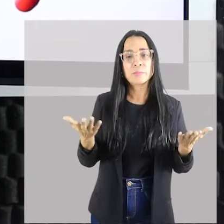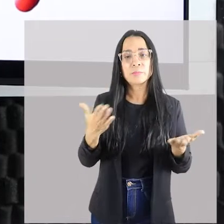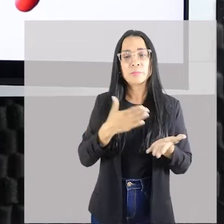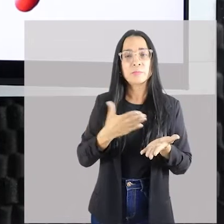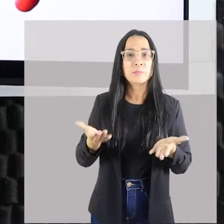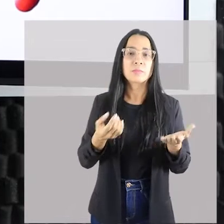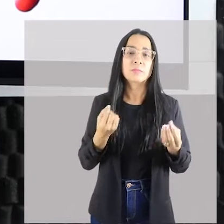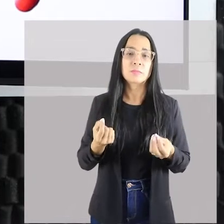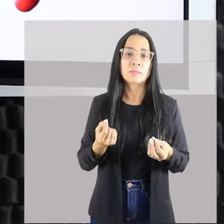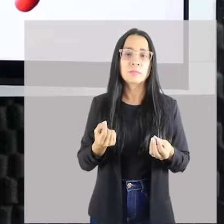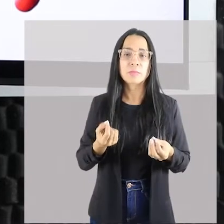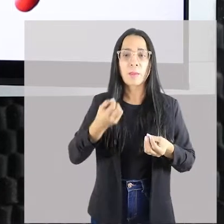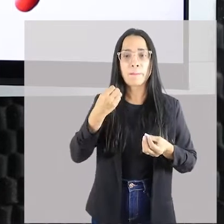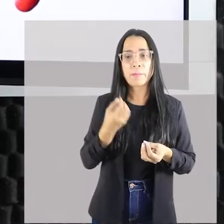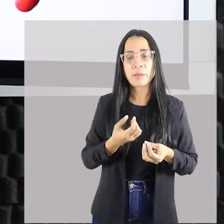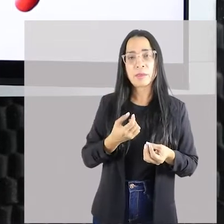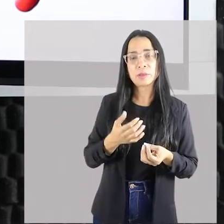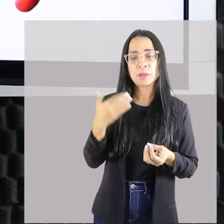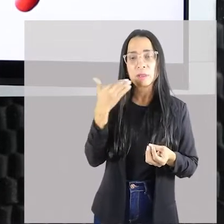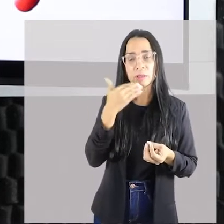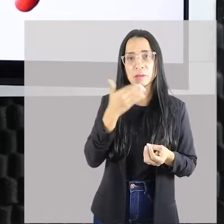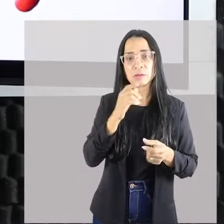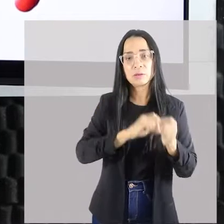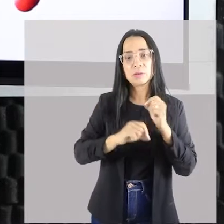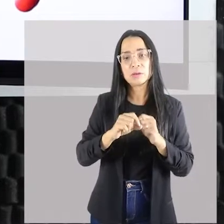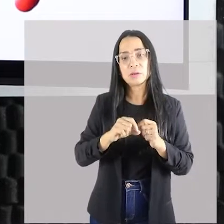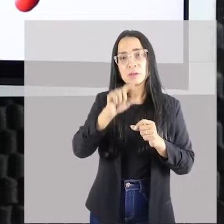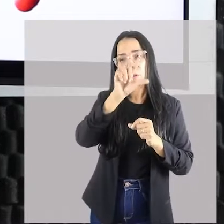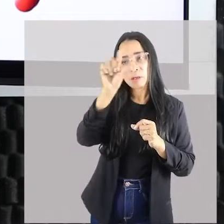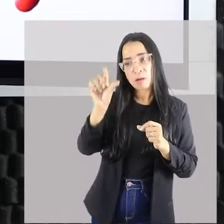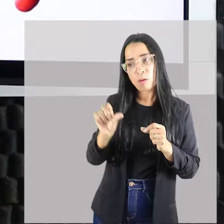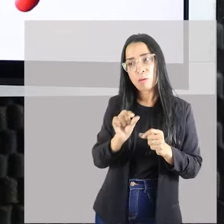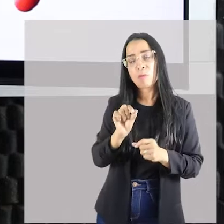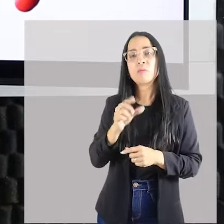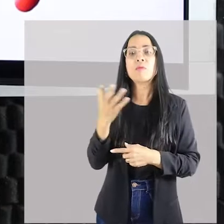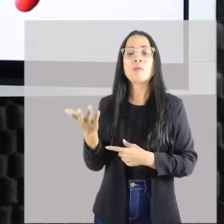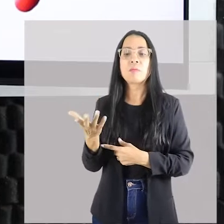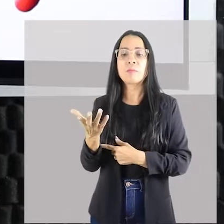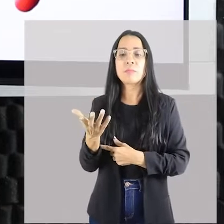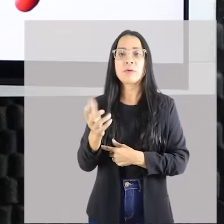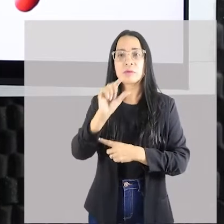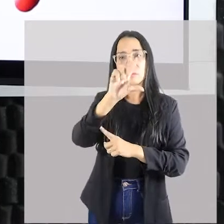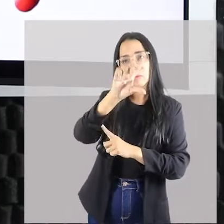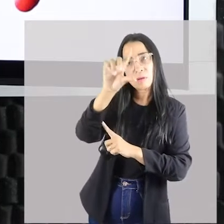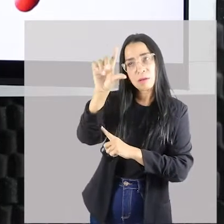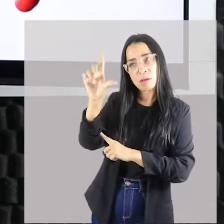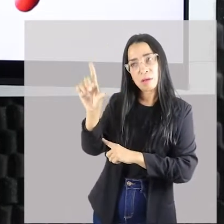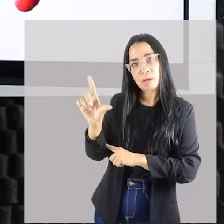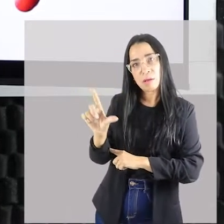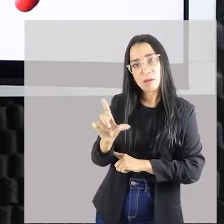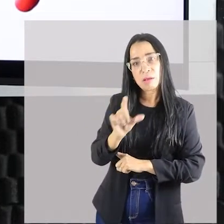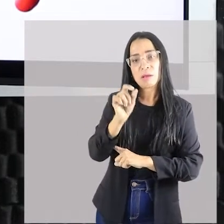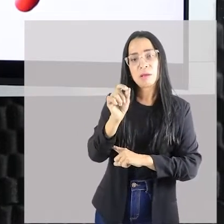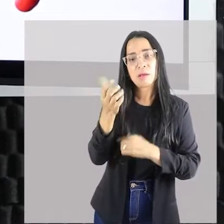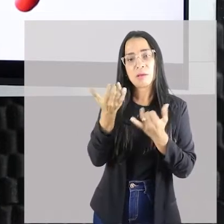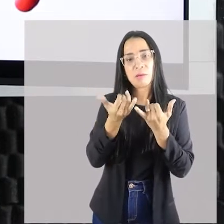hemácias deles, né, são bem tortinhas. Tem um formato ali que a gente chama de foice, por isso que o nome, né, falciforme, vem